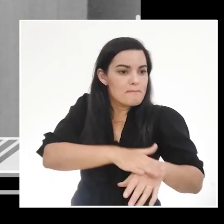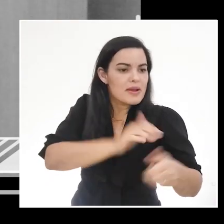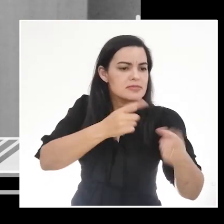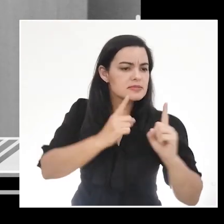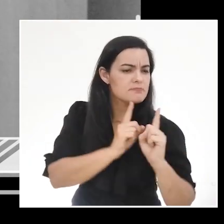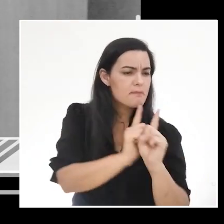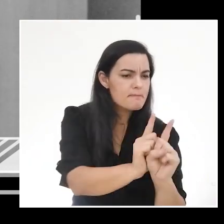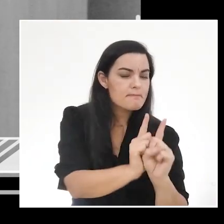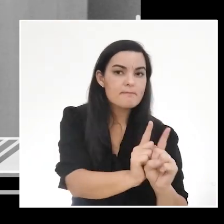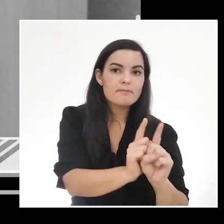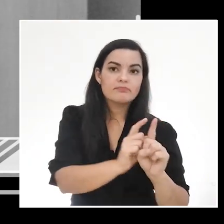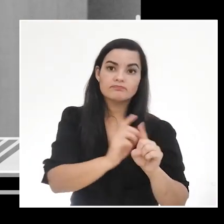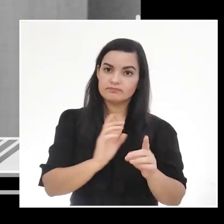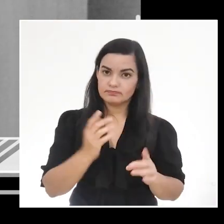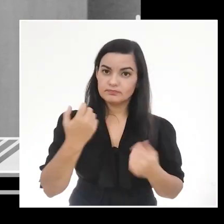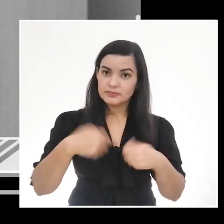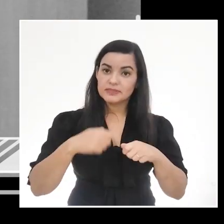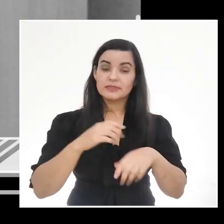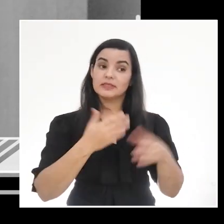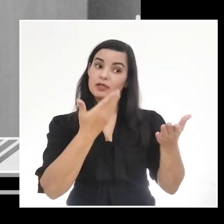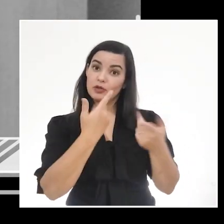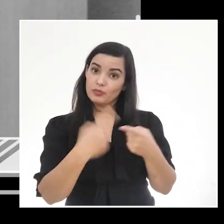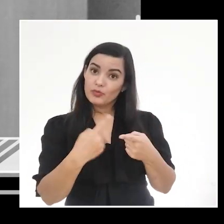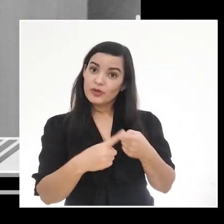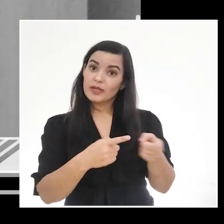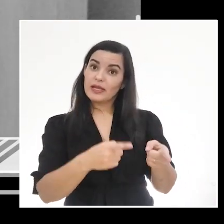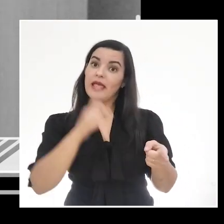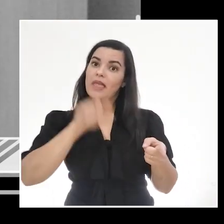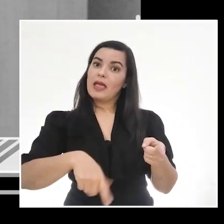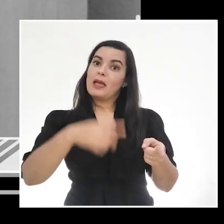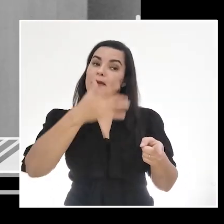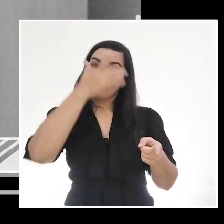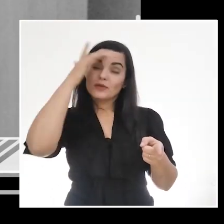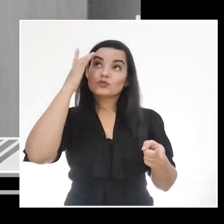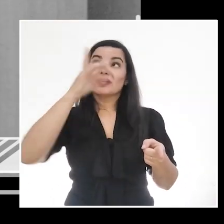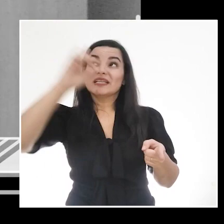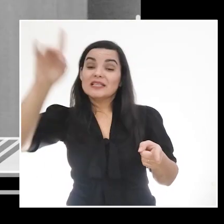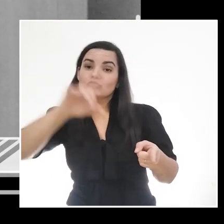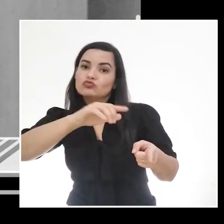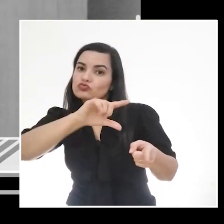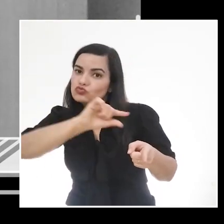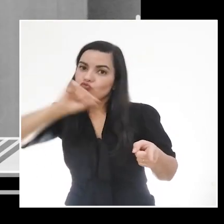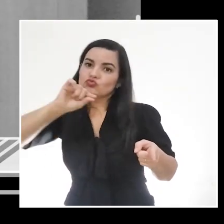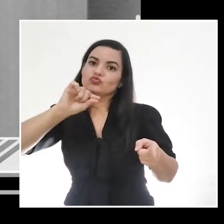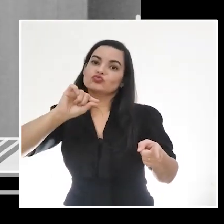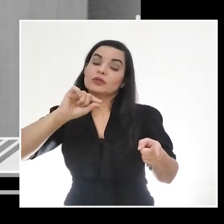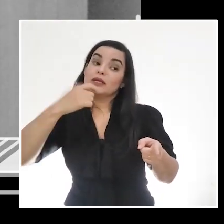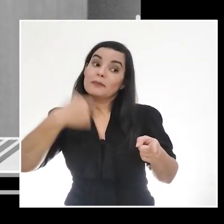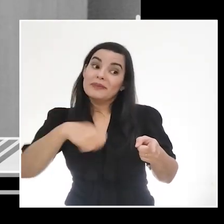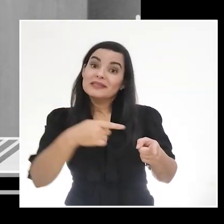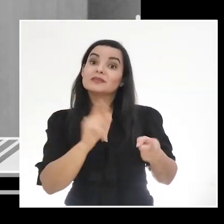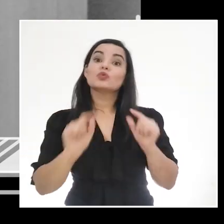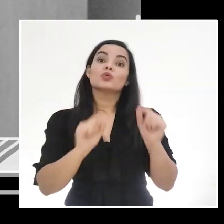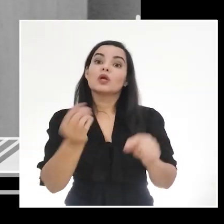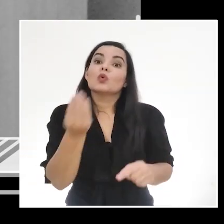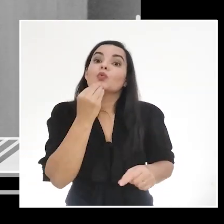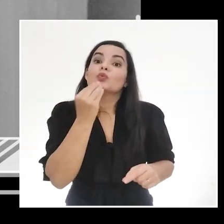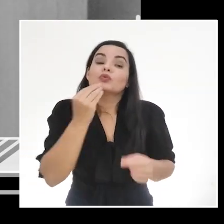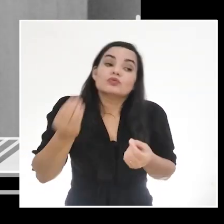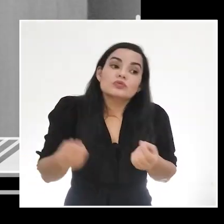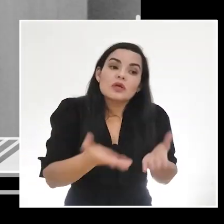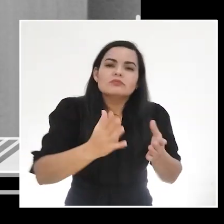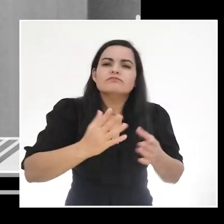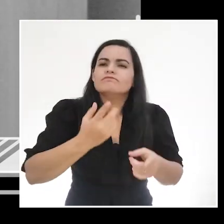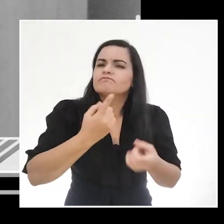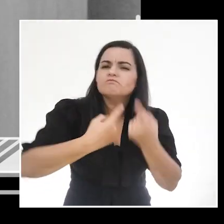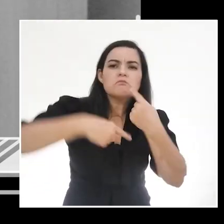uma dedicação maior, um empreendimento, um investimento maior, porque são pessoas que Deus tem